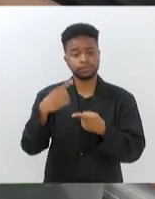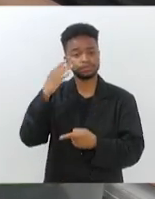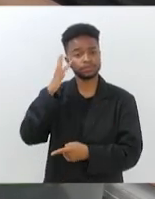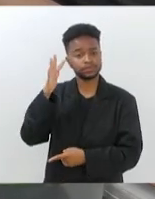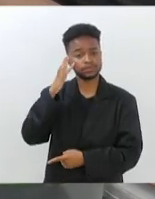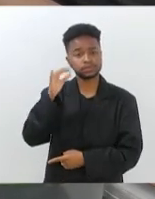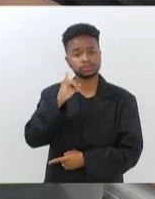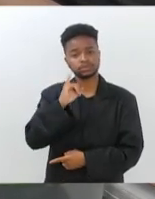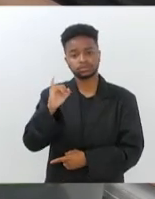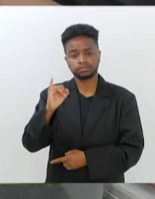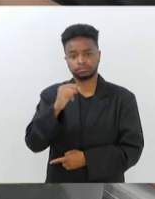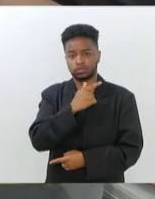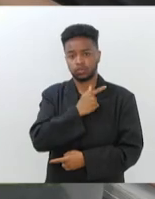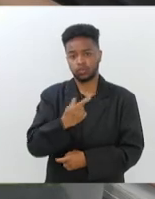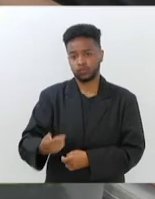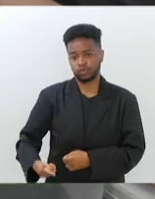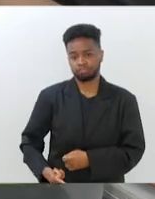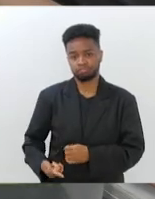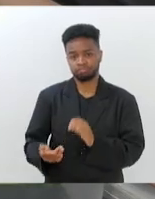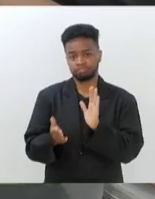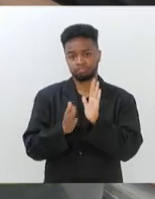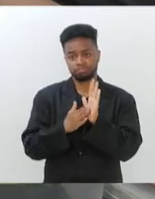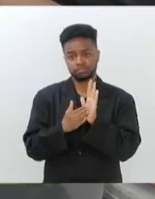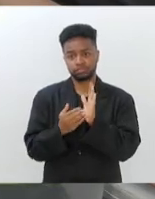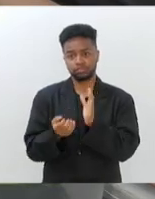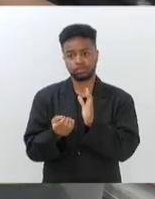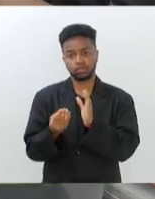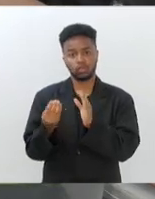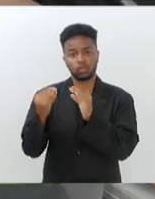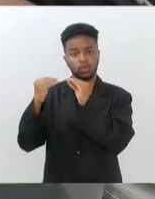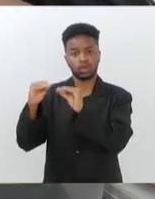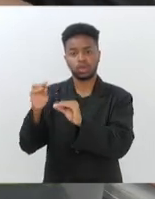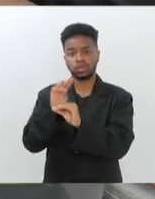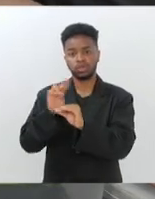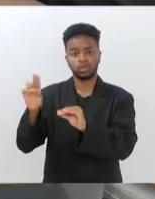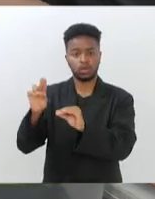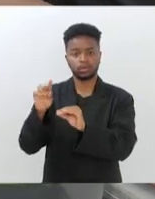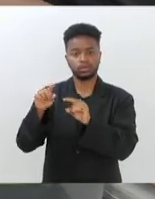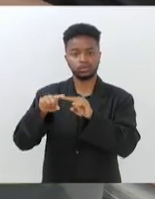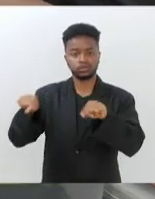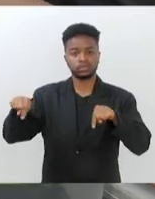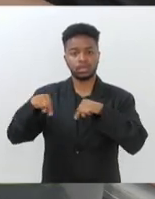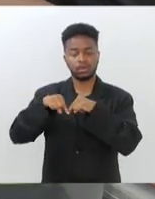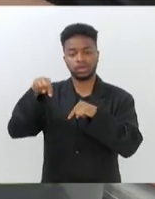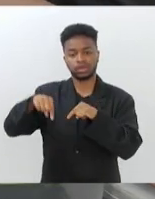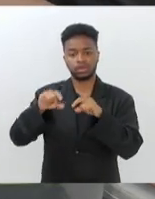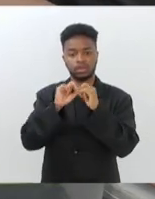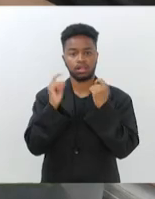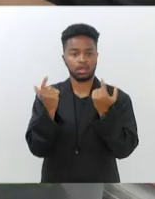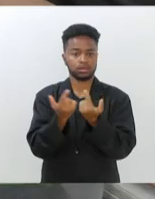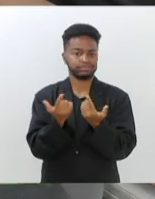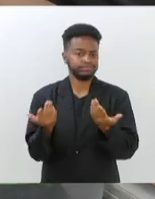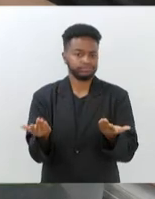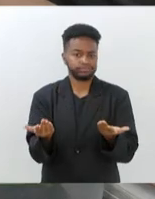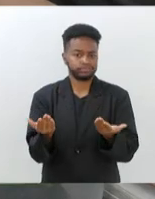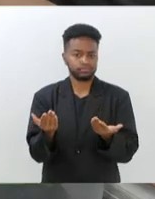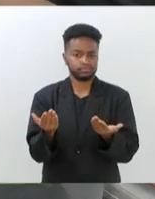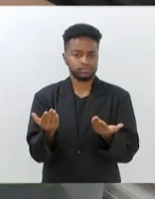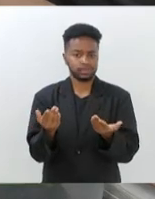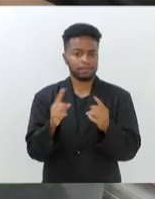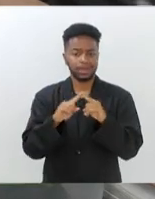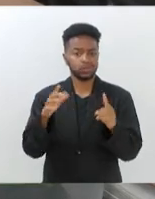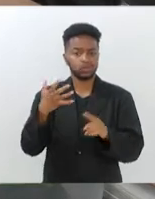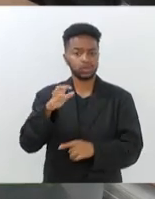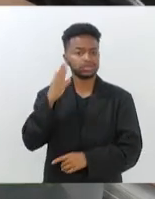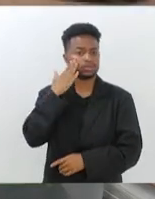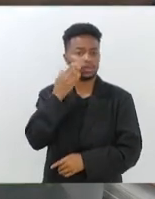se alguém se o governador fosse propor um nome ao salão nobre da Assembleia Legislativa né Eh sem ouvir os